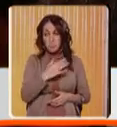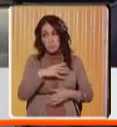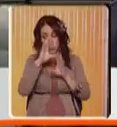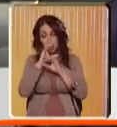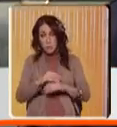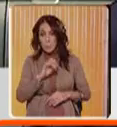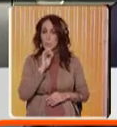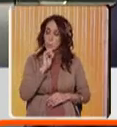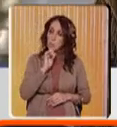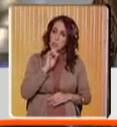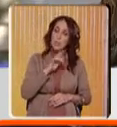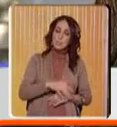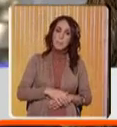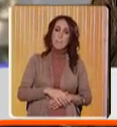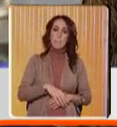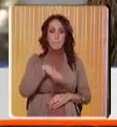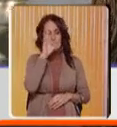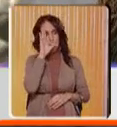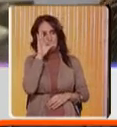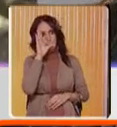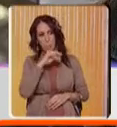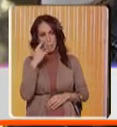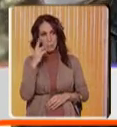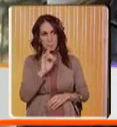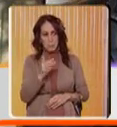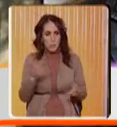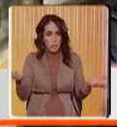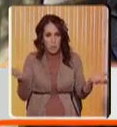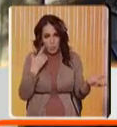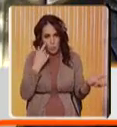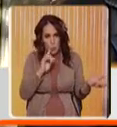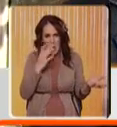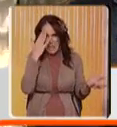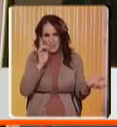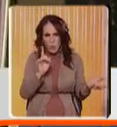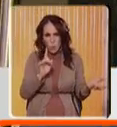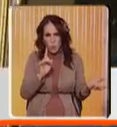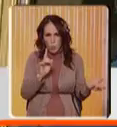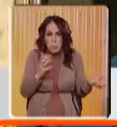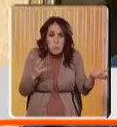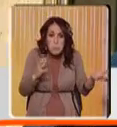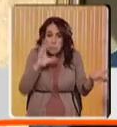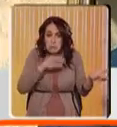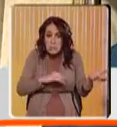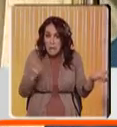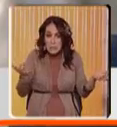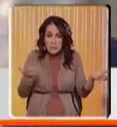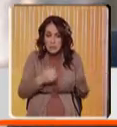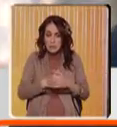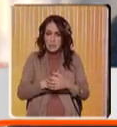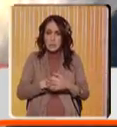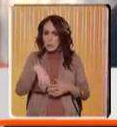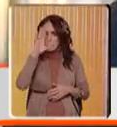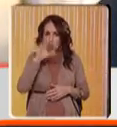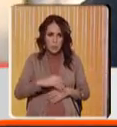Não sei. Pode, sim, senhora. Também não conheço essa situação, desconheço, mas penso que não. Não sei, não faço a mínima ideia.